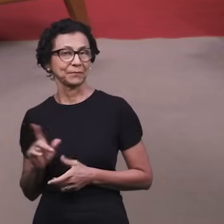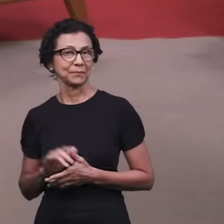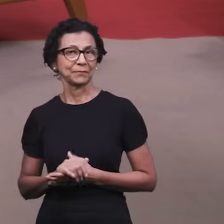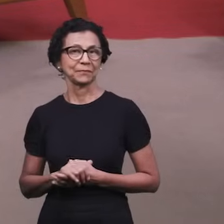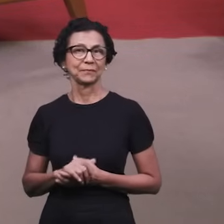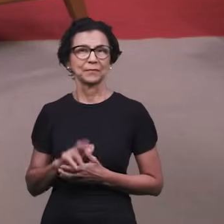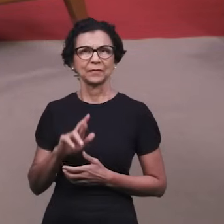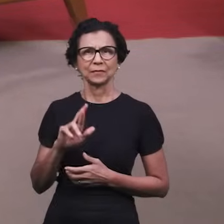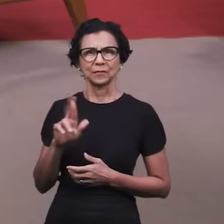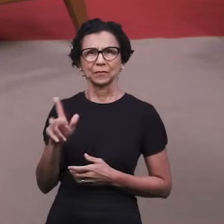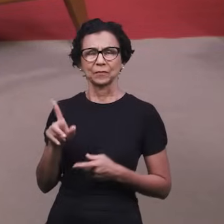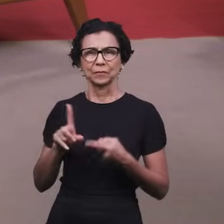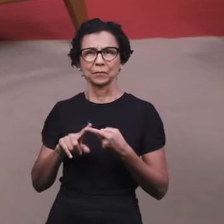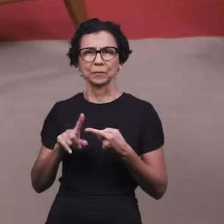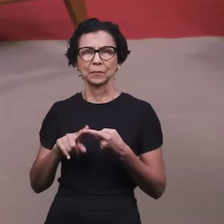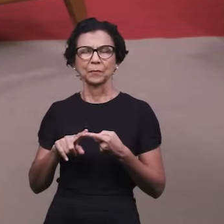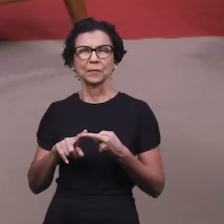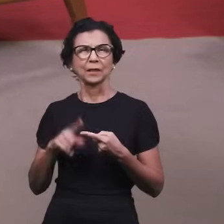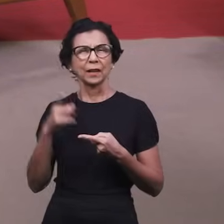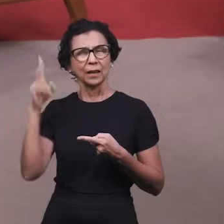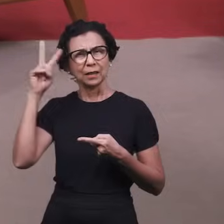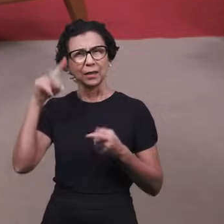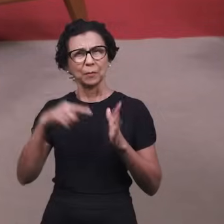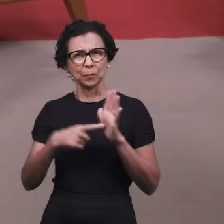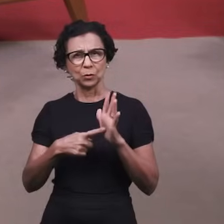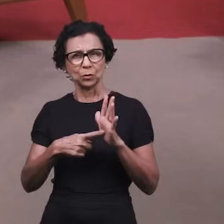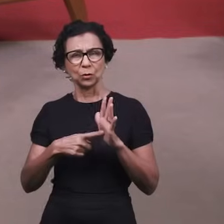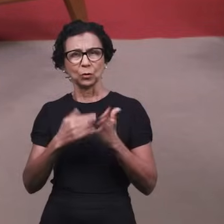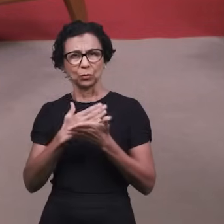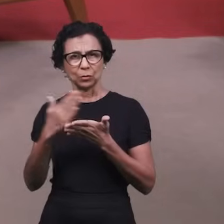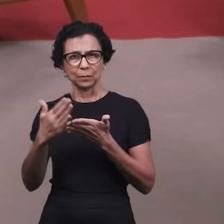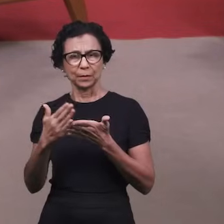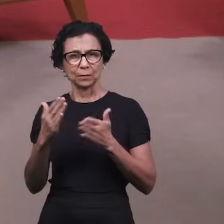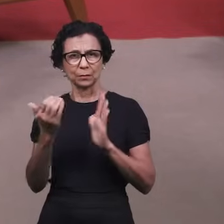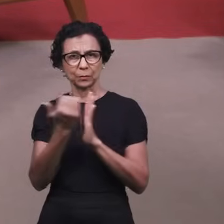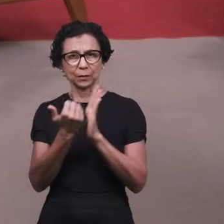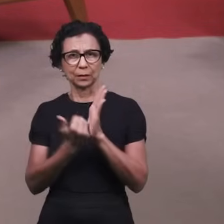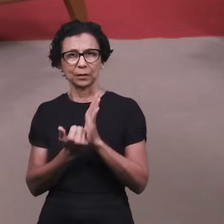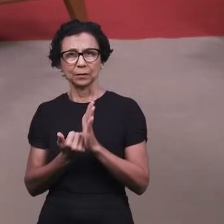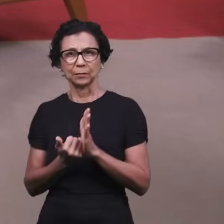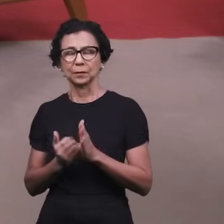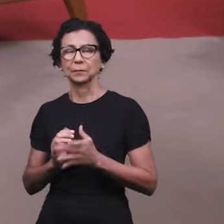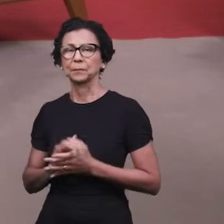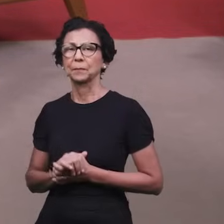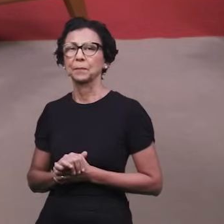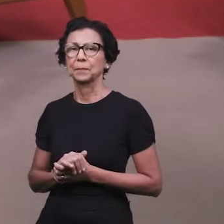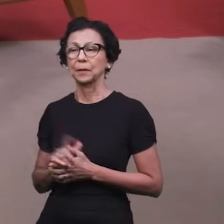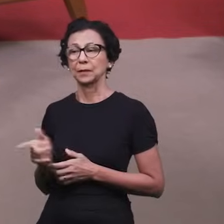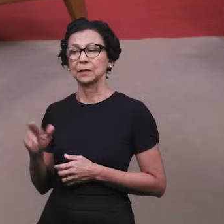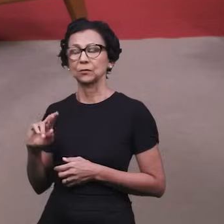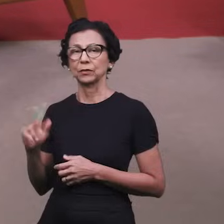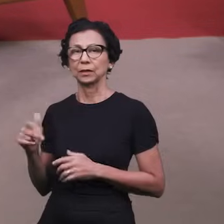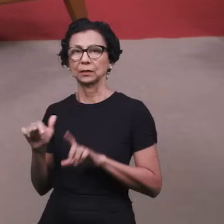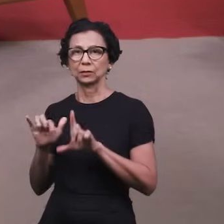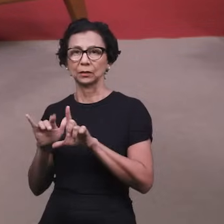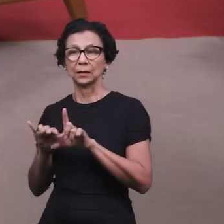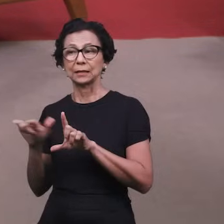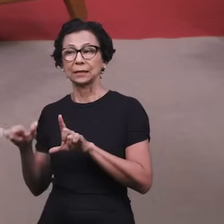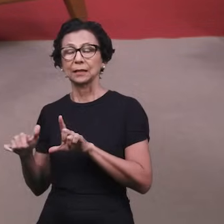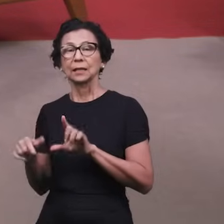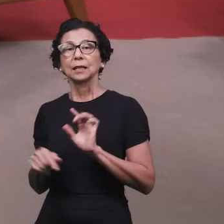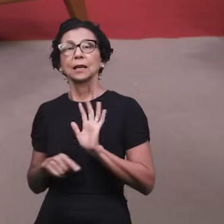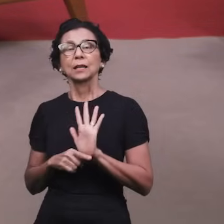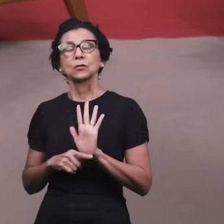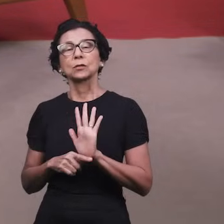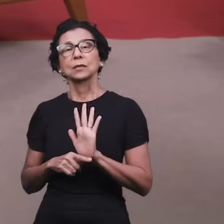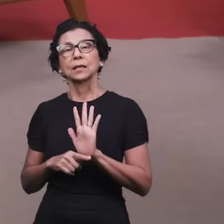lá apareceu uma pergunta e você vai responder a essa pergunta. Ao responder, como eu falei, você nos ajuda a fazer o programa